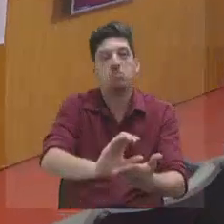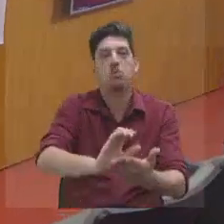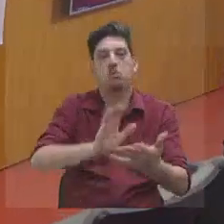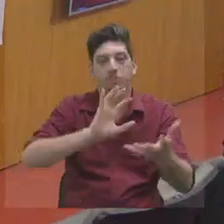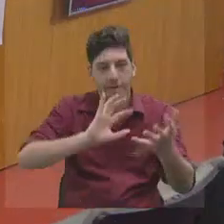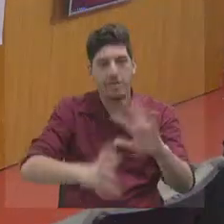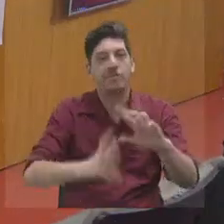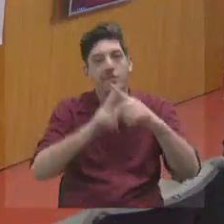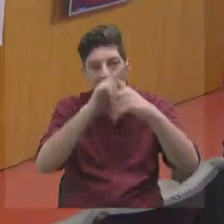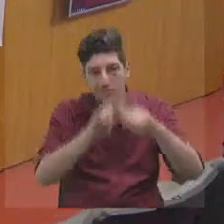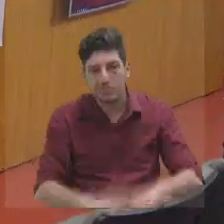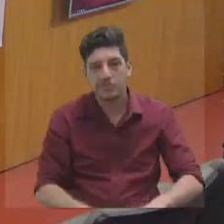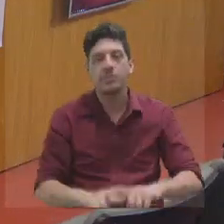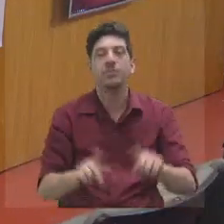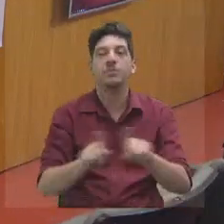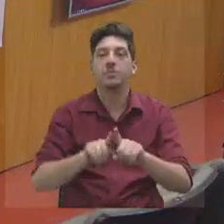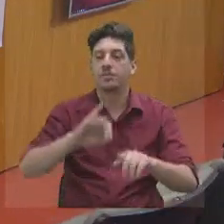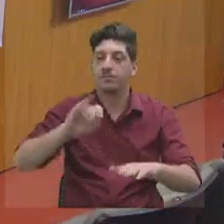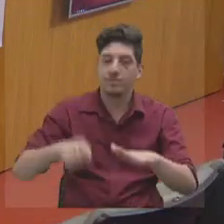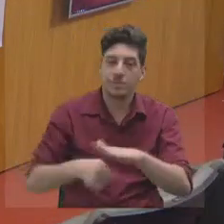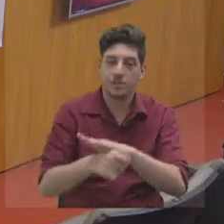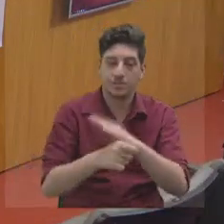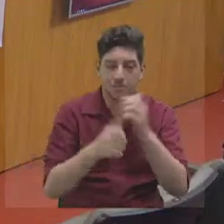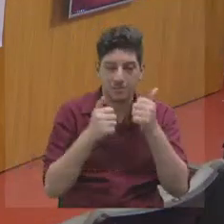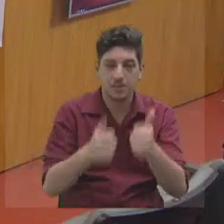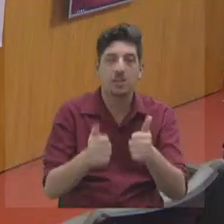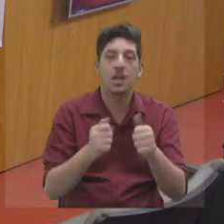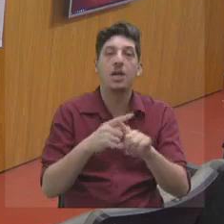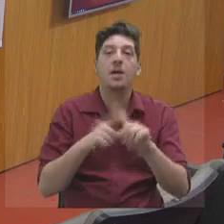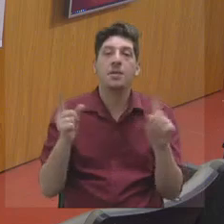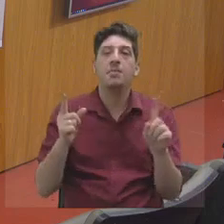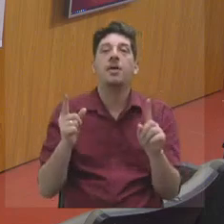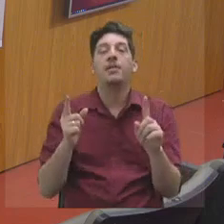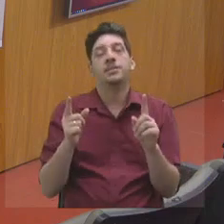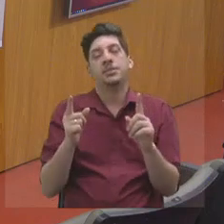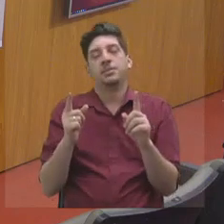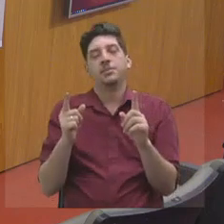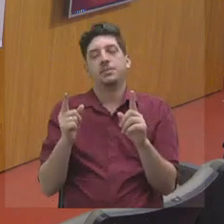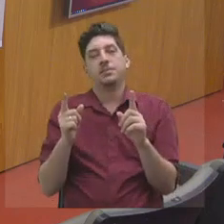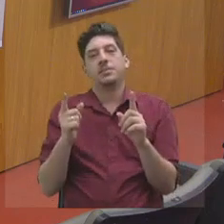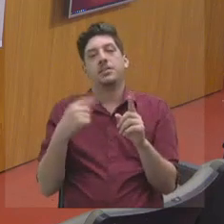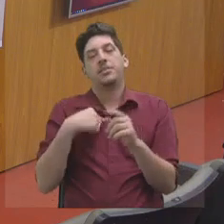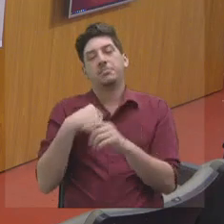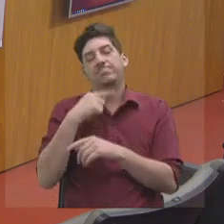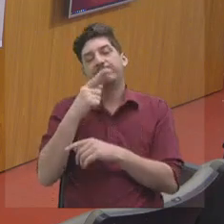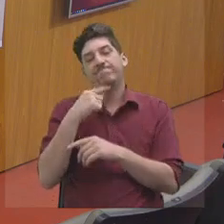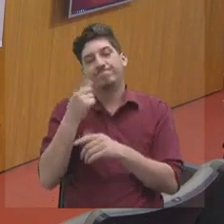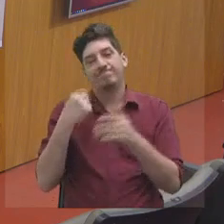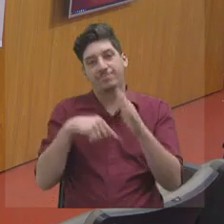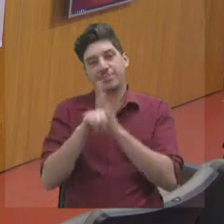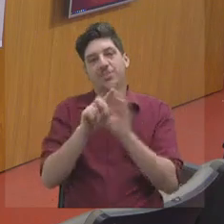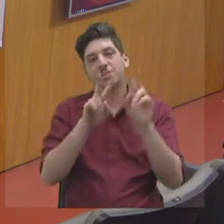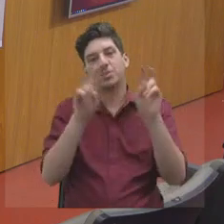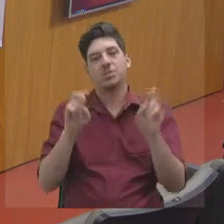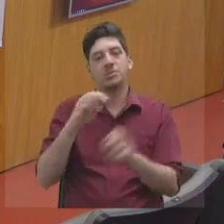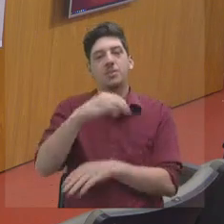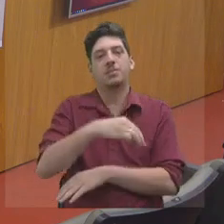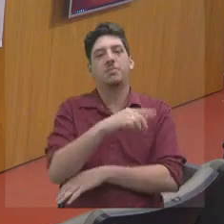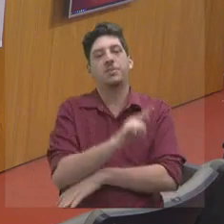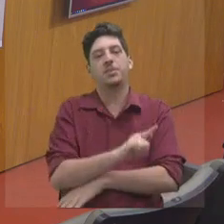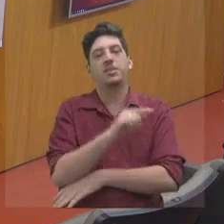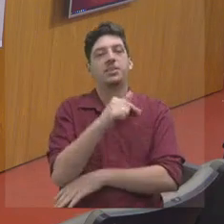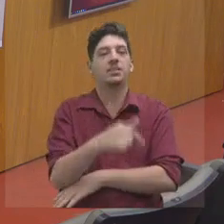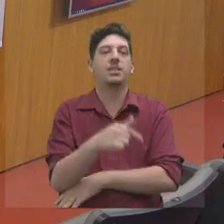alguns investimentos mas naquele momento Doutor Pedro eu fiz um questionamento sobre a nossa MG 758